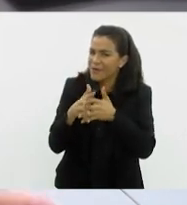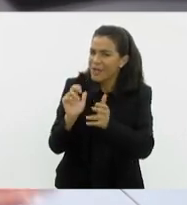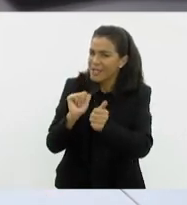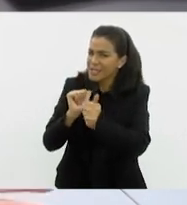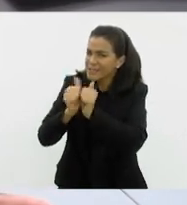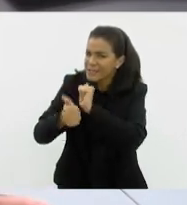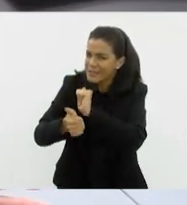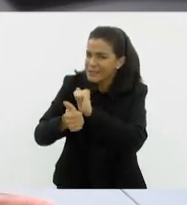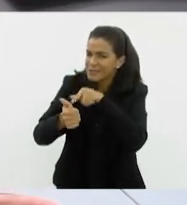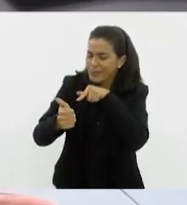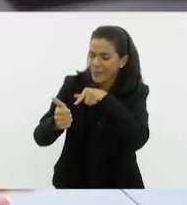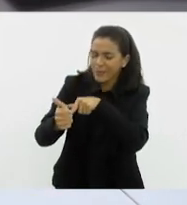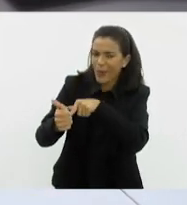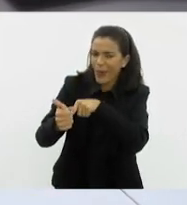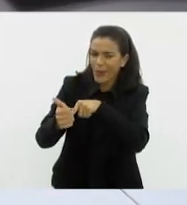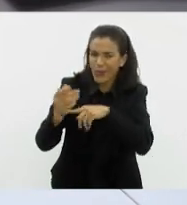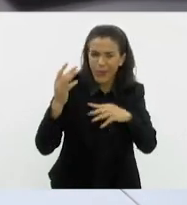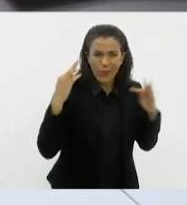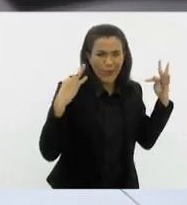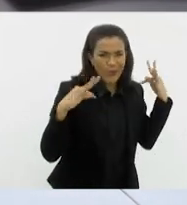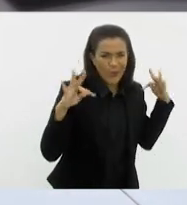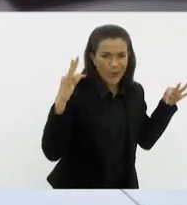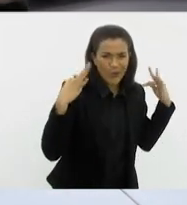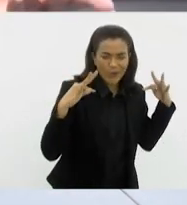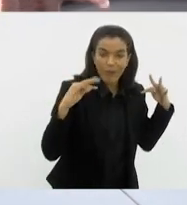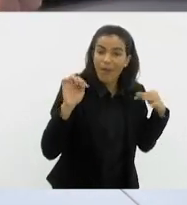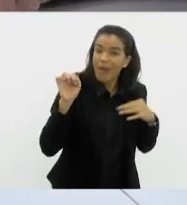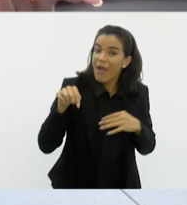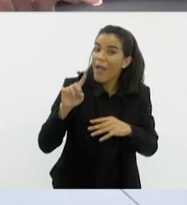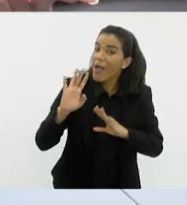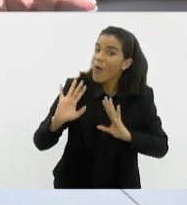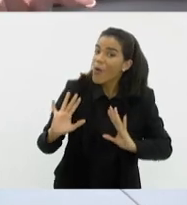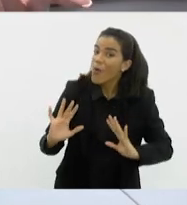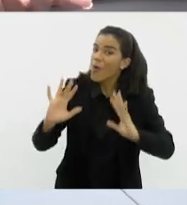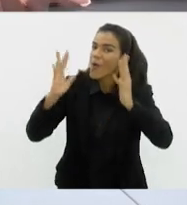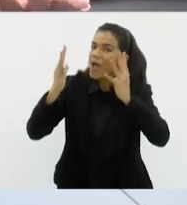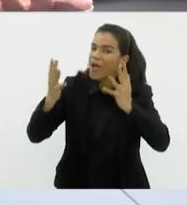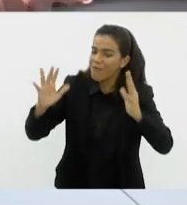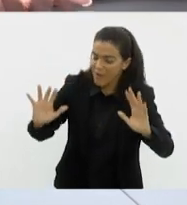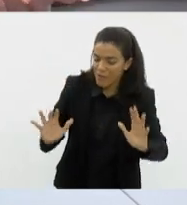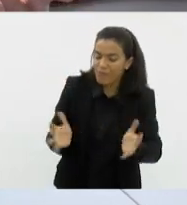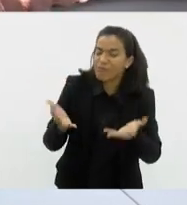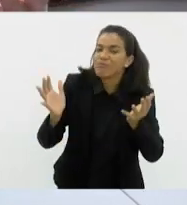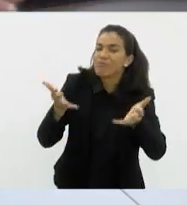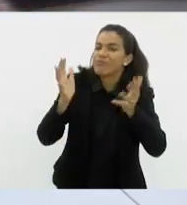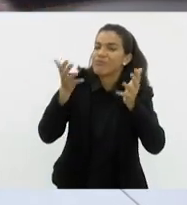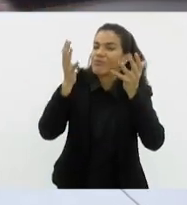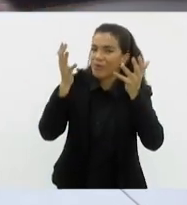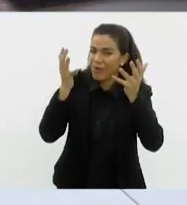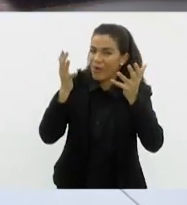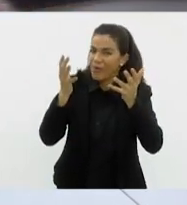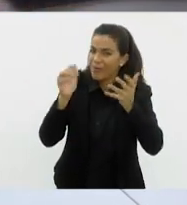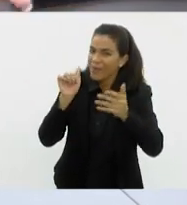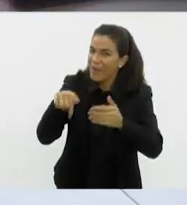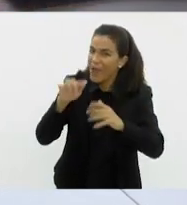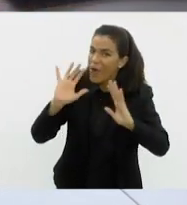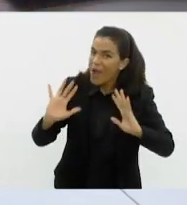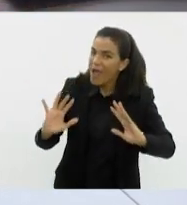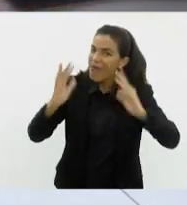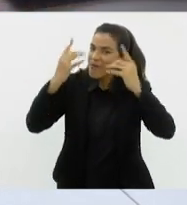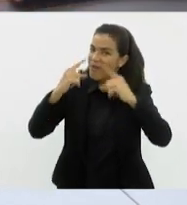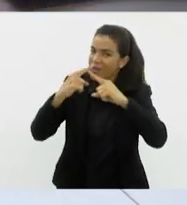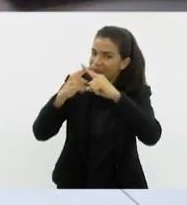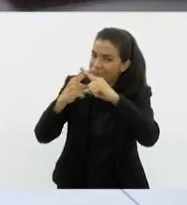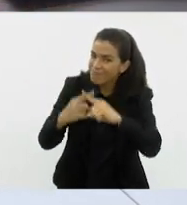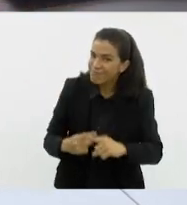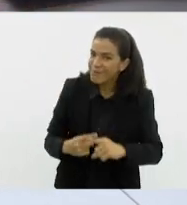esporte com turismo. É mais um evento que contribui para o turismo. Né? É mais um evento que